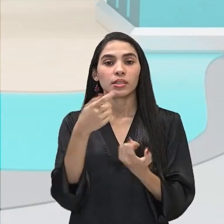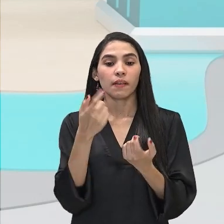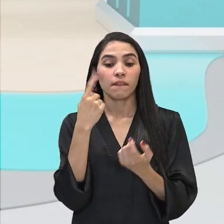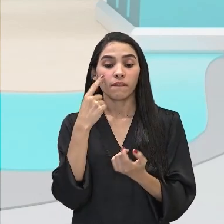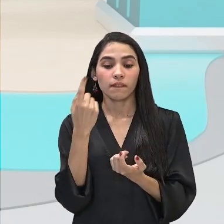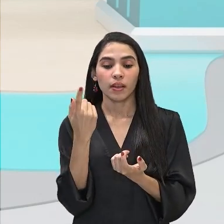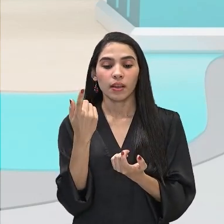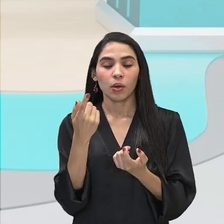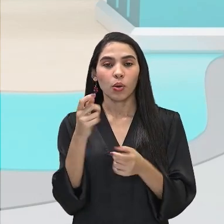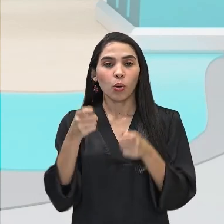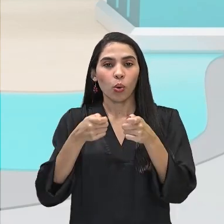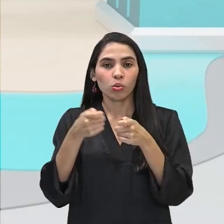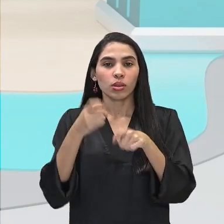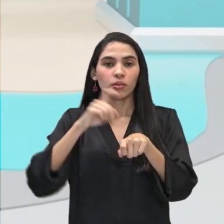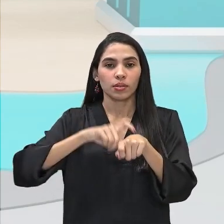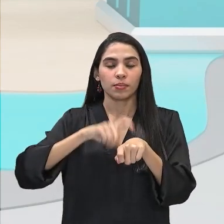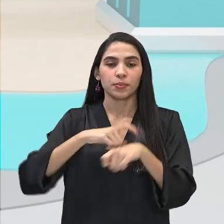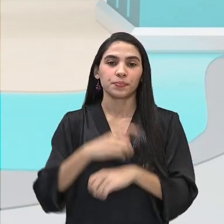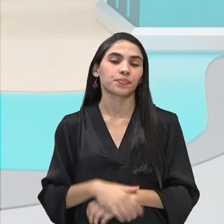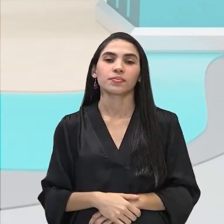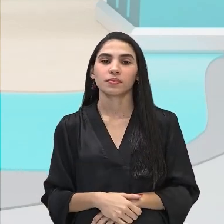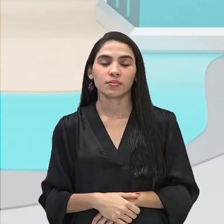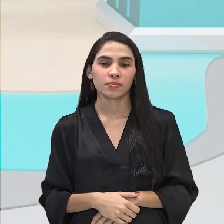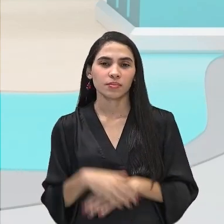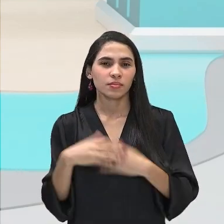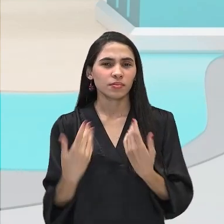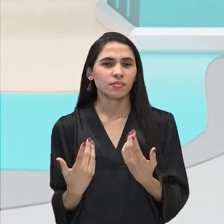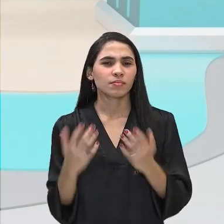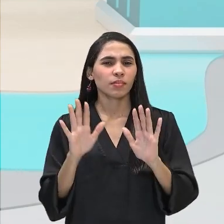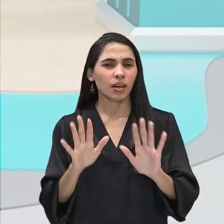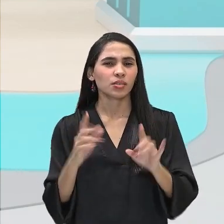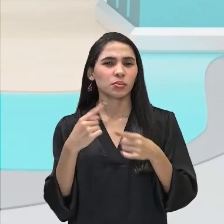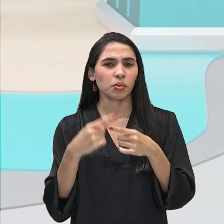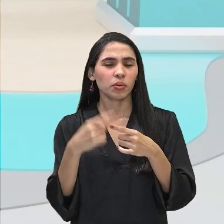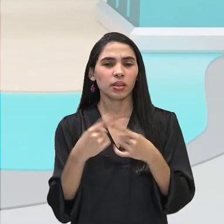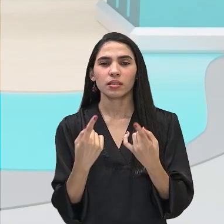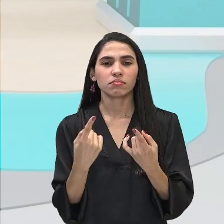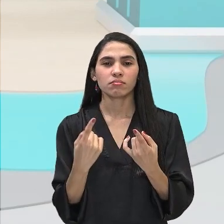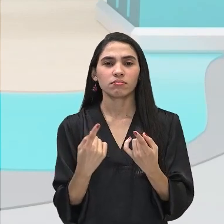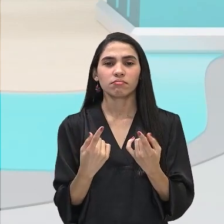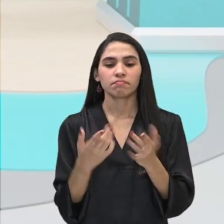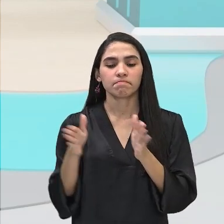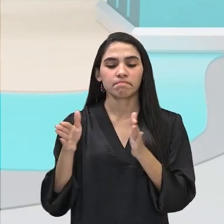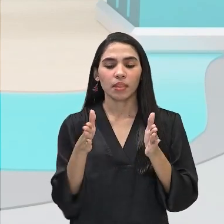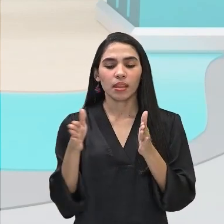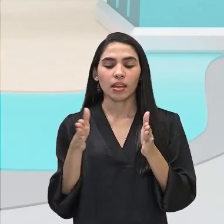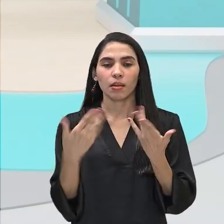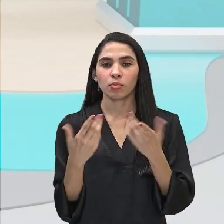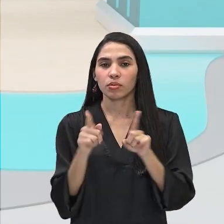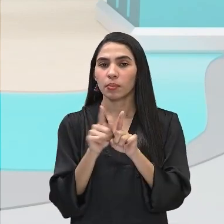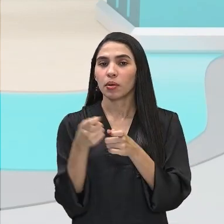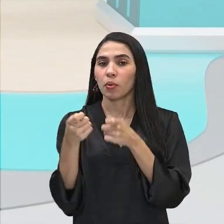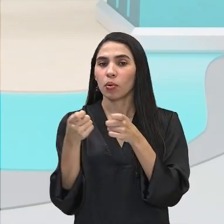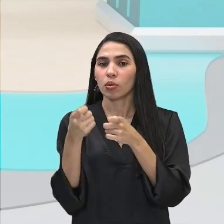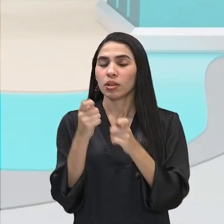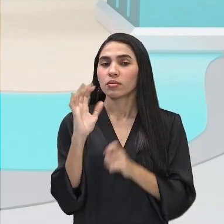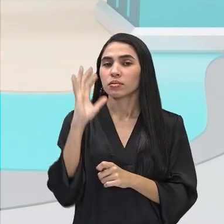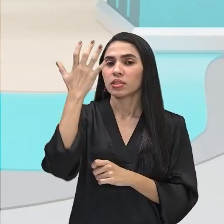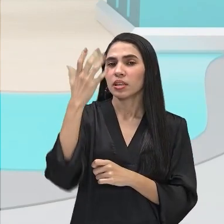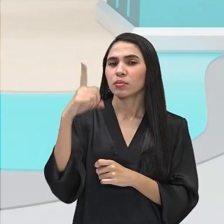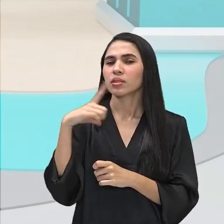do tempo. E o que essas questões de marcar o tempo, de controlar o tempo, tem